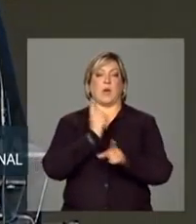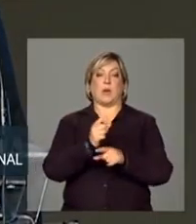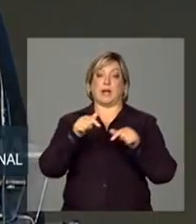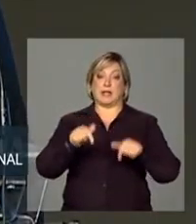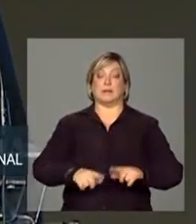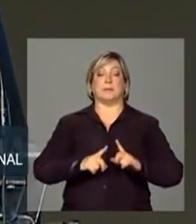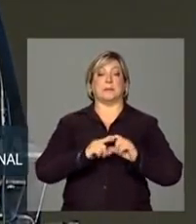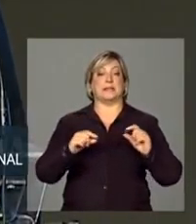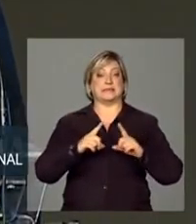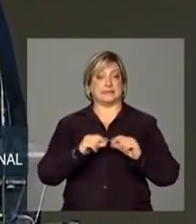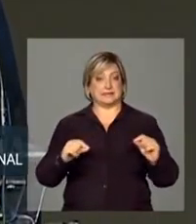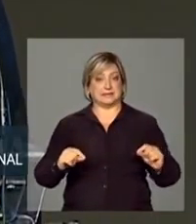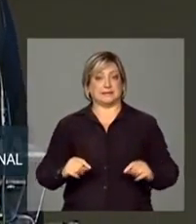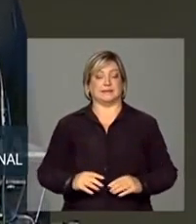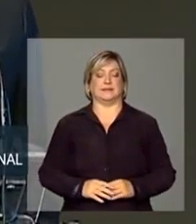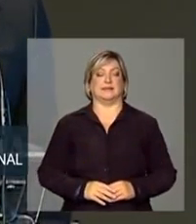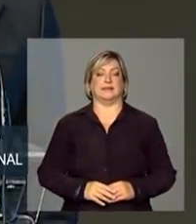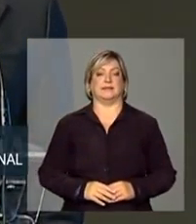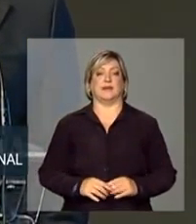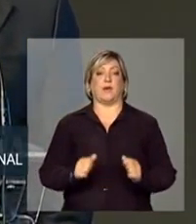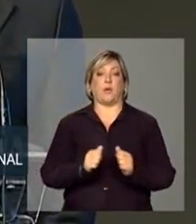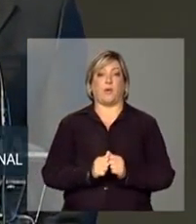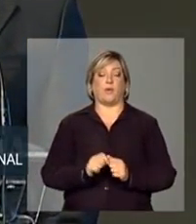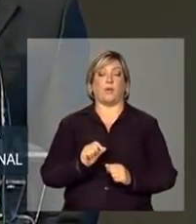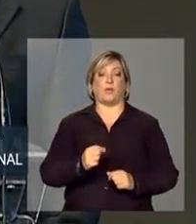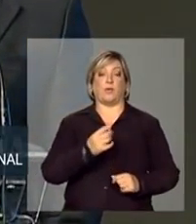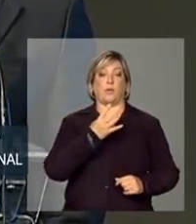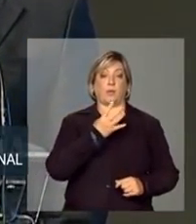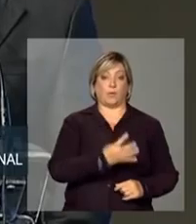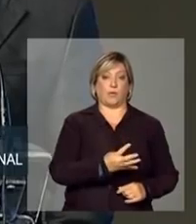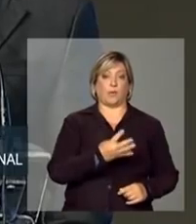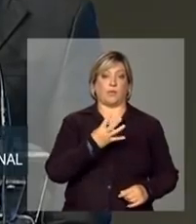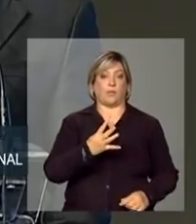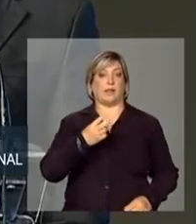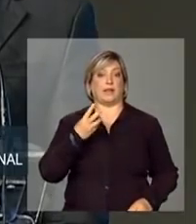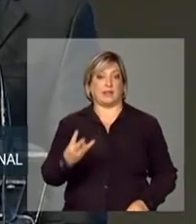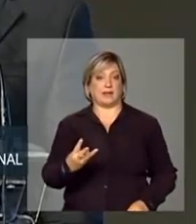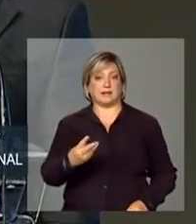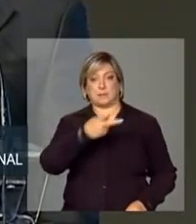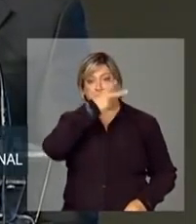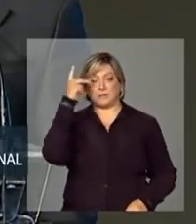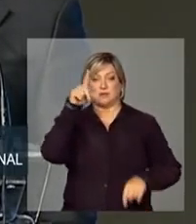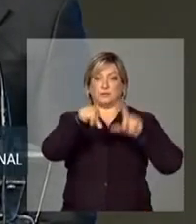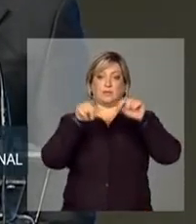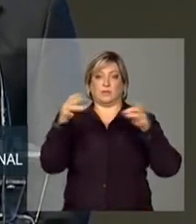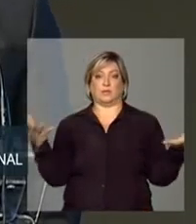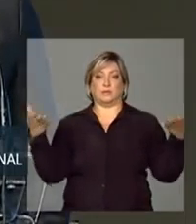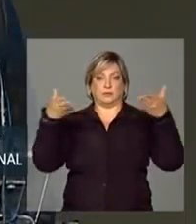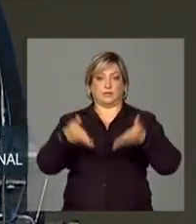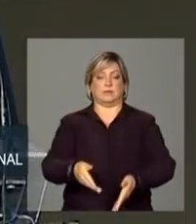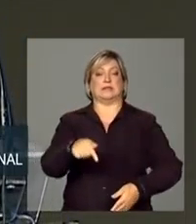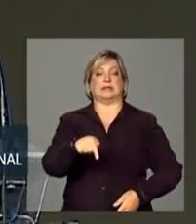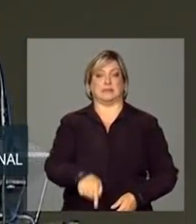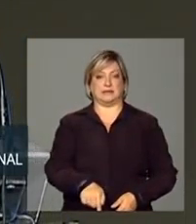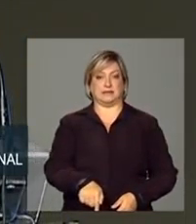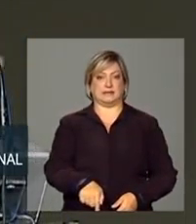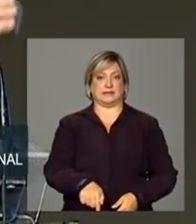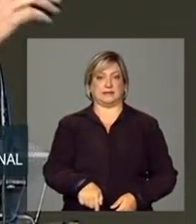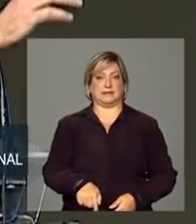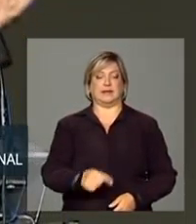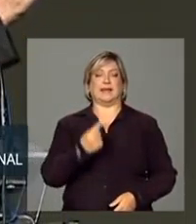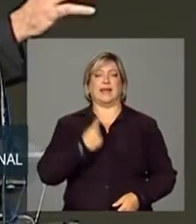satisfação de estarmos aqui concluindo, durante essa semana,